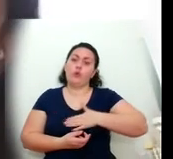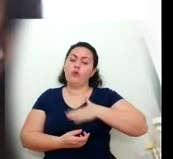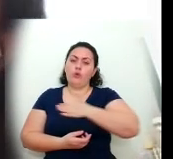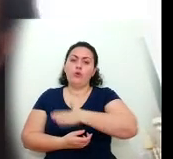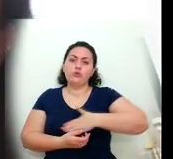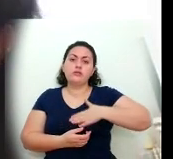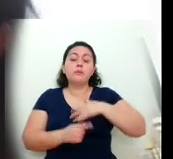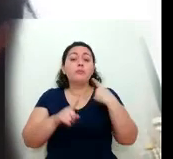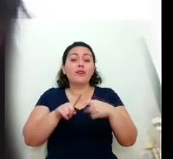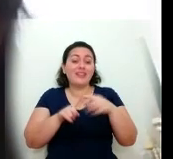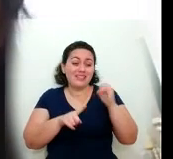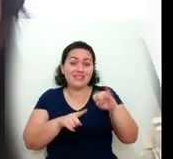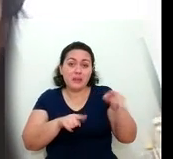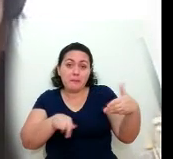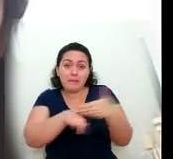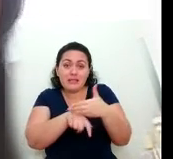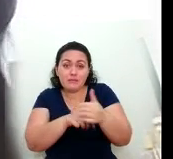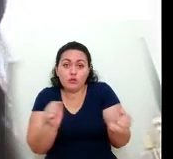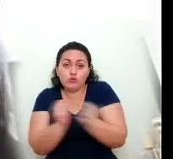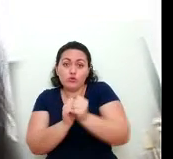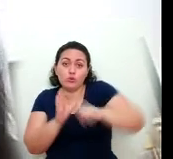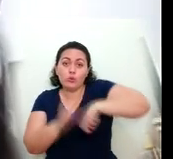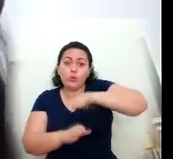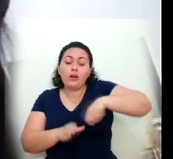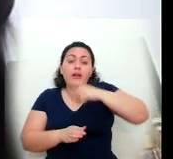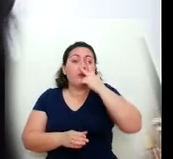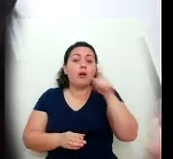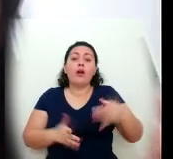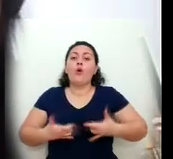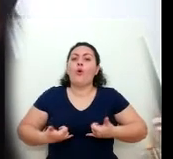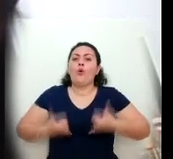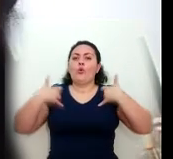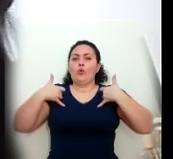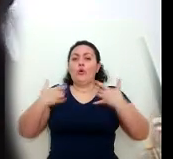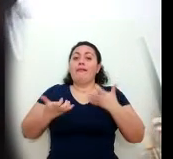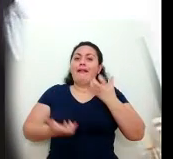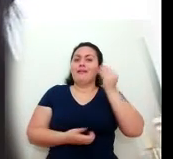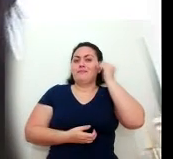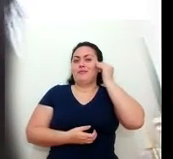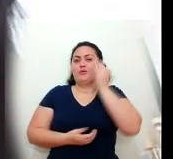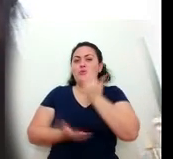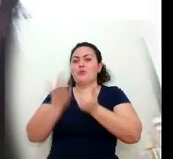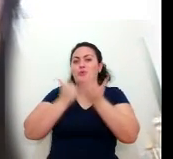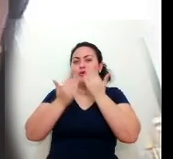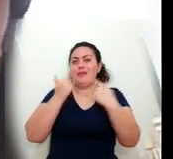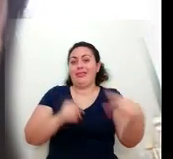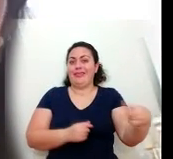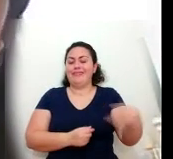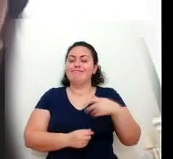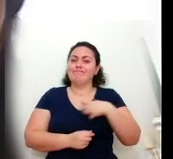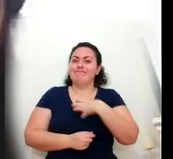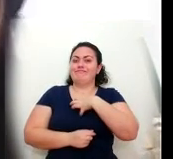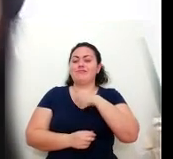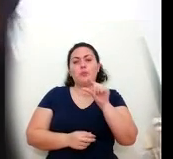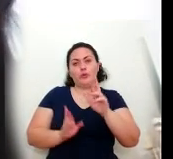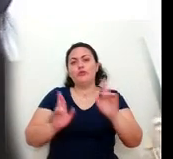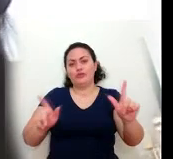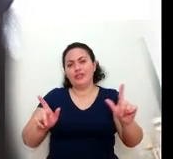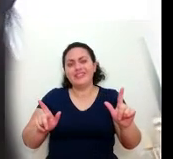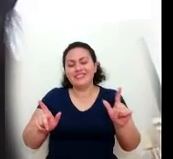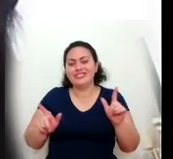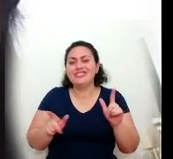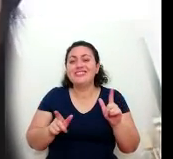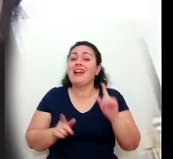via de regra, eles gostam, né, porque se eles se envolveram no processo, eles têm muito orgulho desse produto final. Então, eles comem, né, com